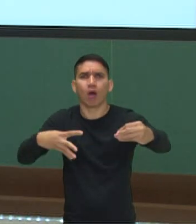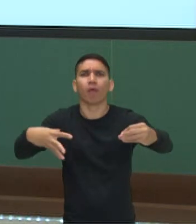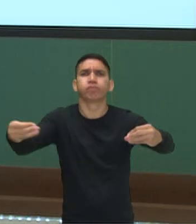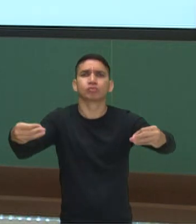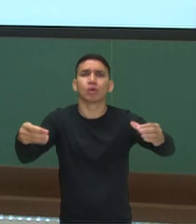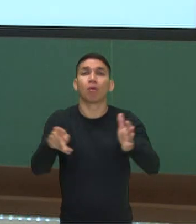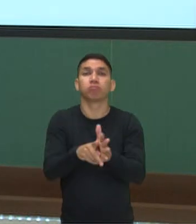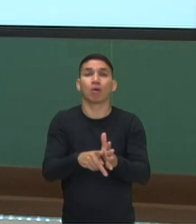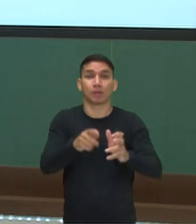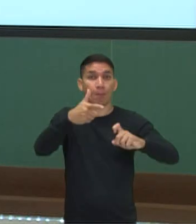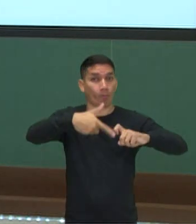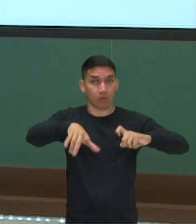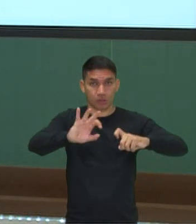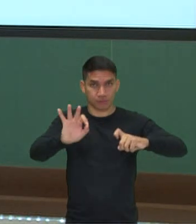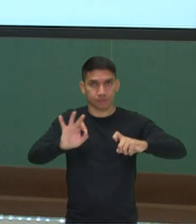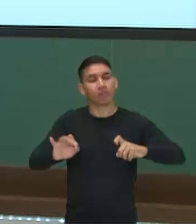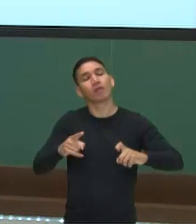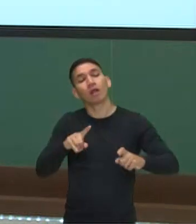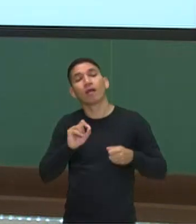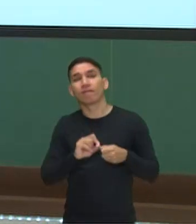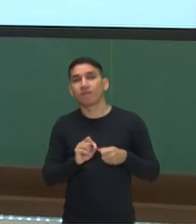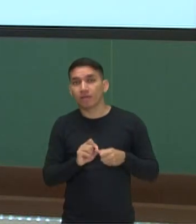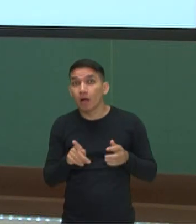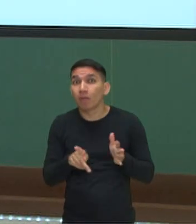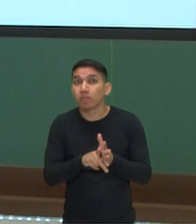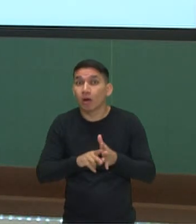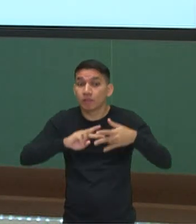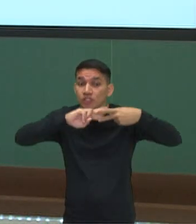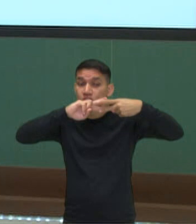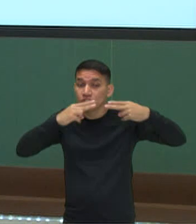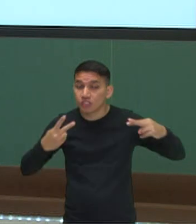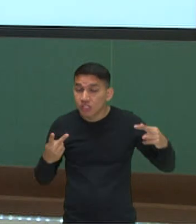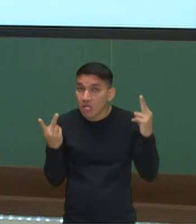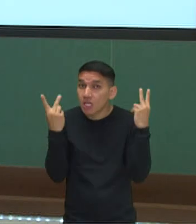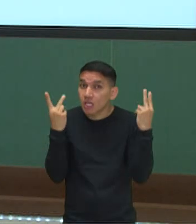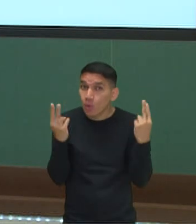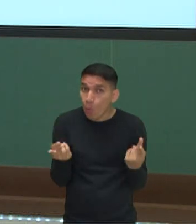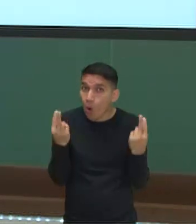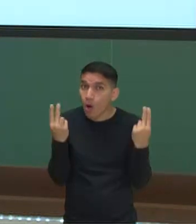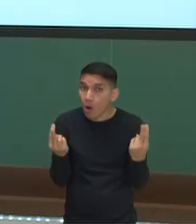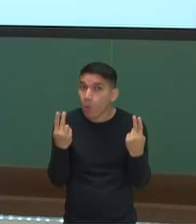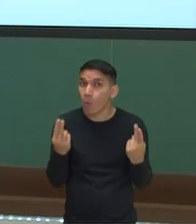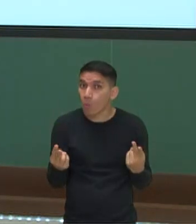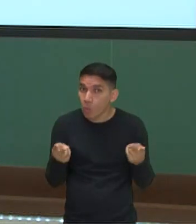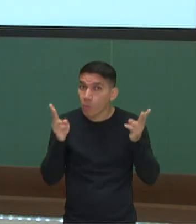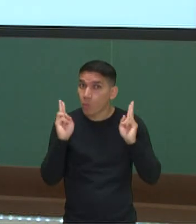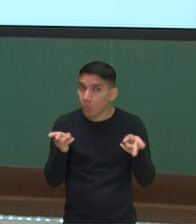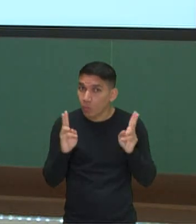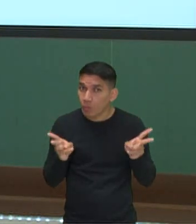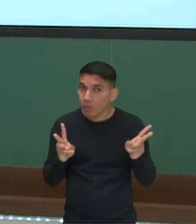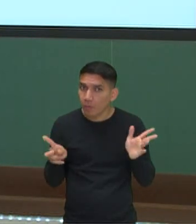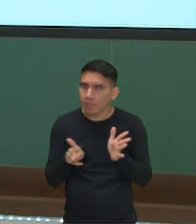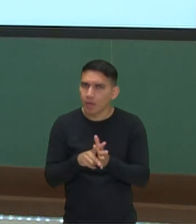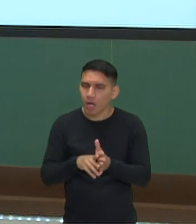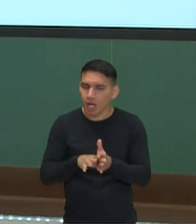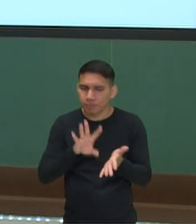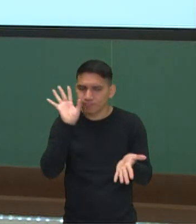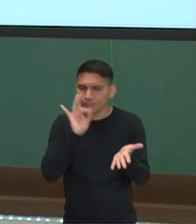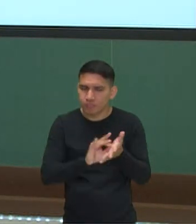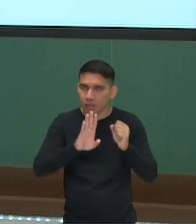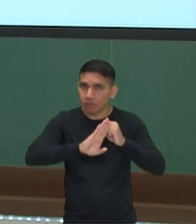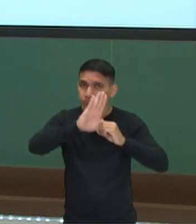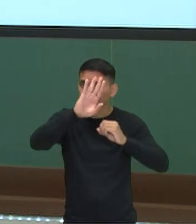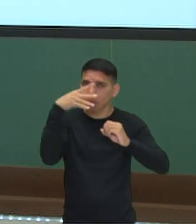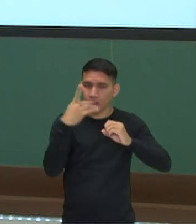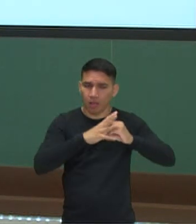reprodução assexuada serão geneticamente idênticos, né, aos seus originais, aos seus